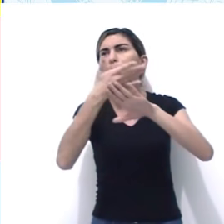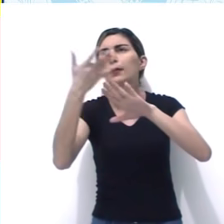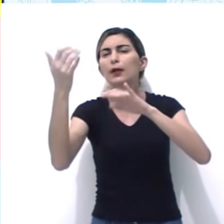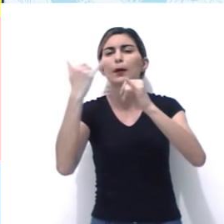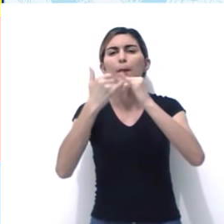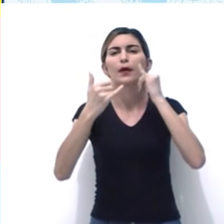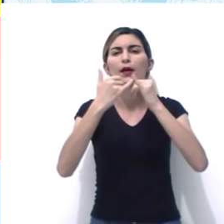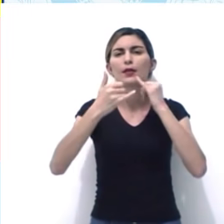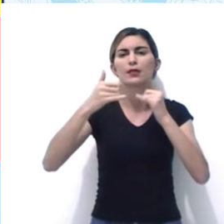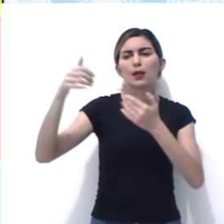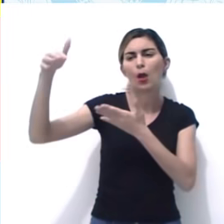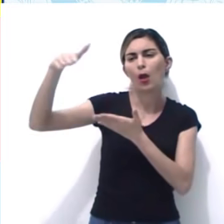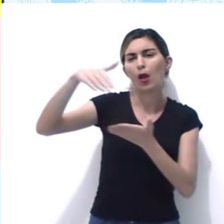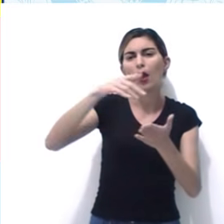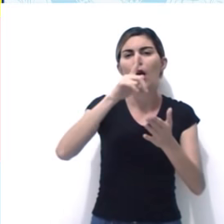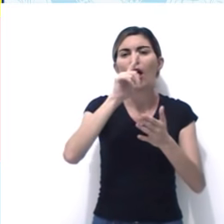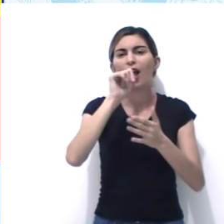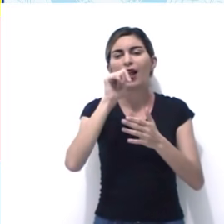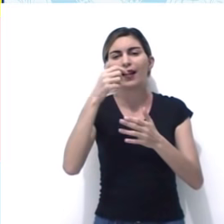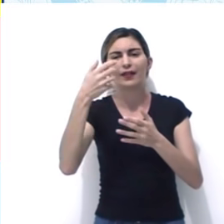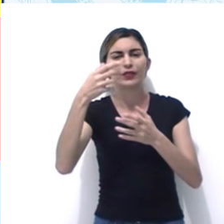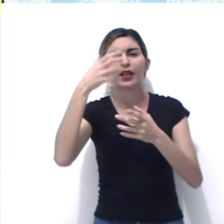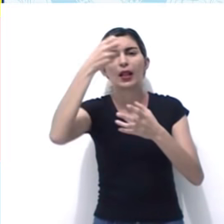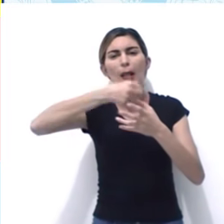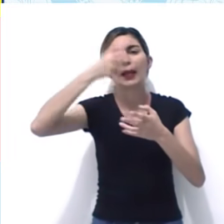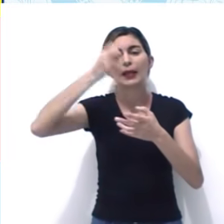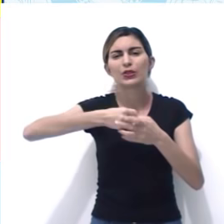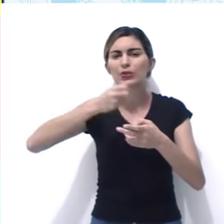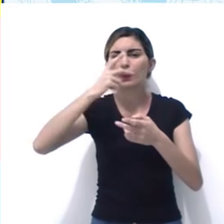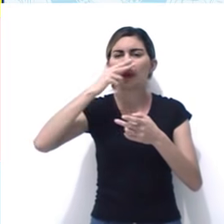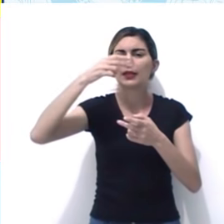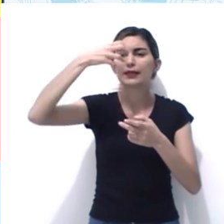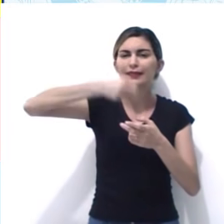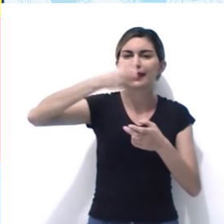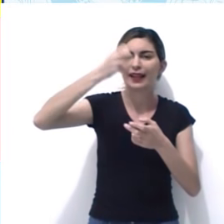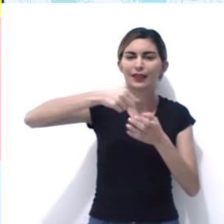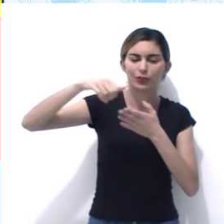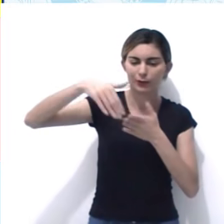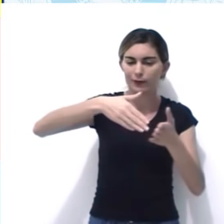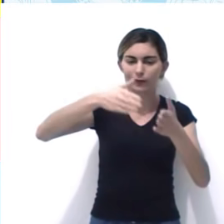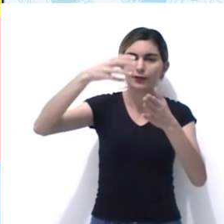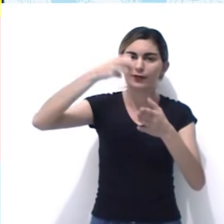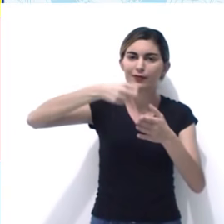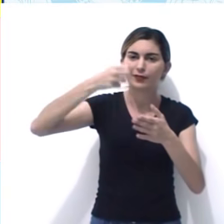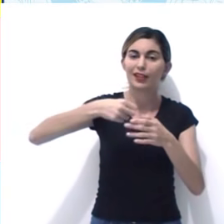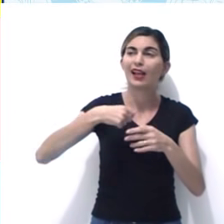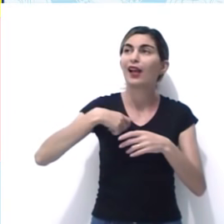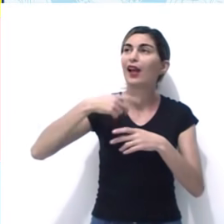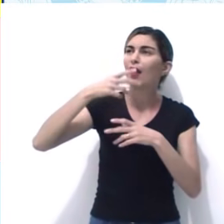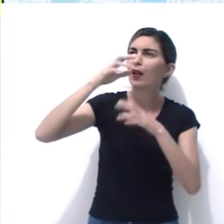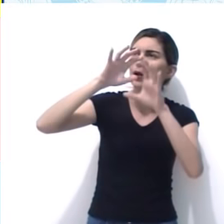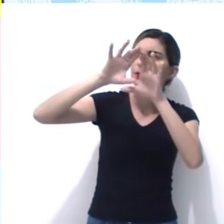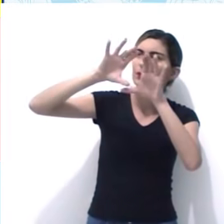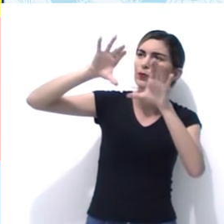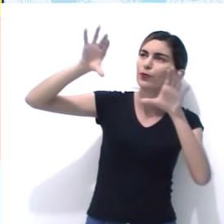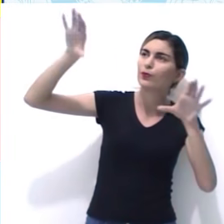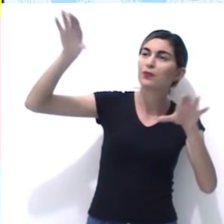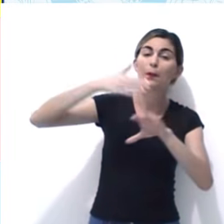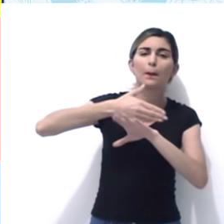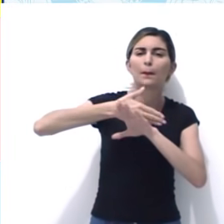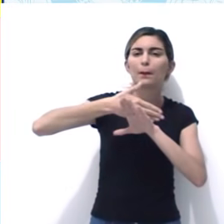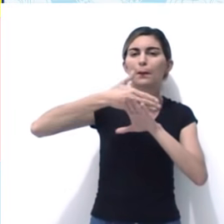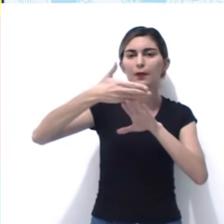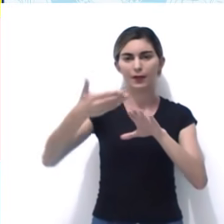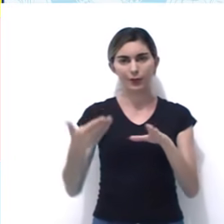caminho de leite por isso via láctea a via láctea é uma galáxia formada